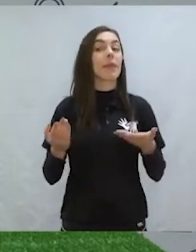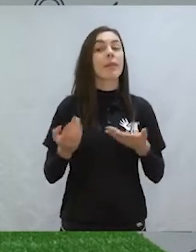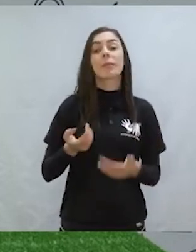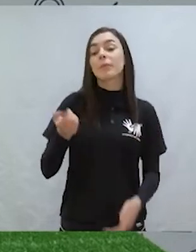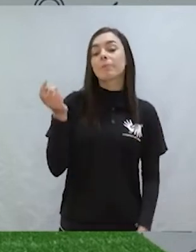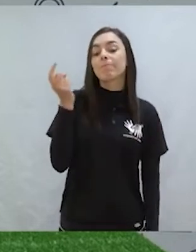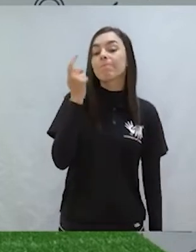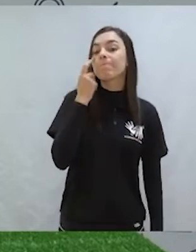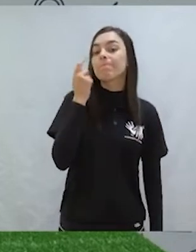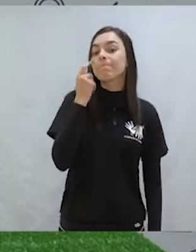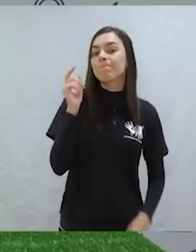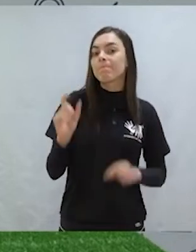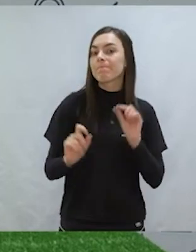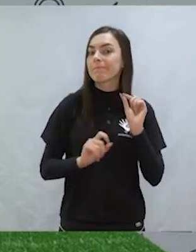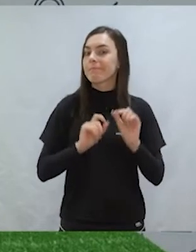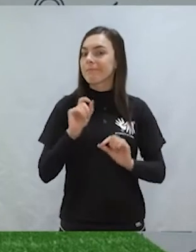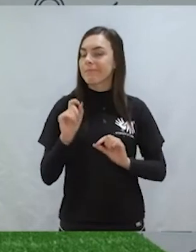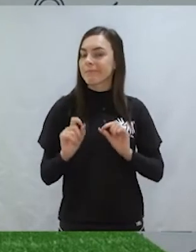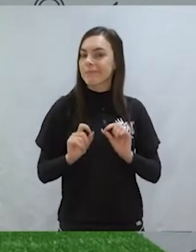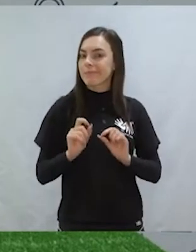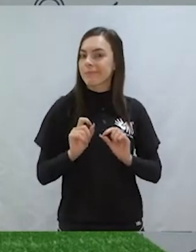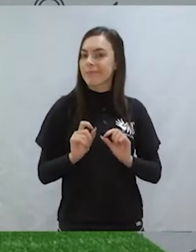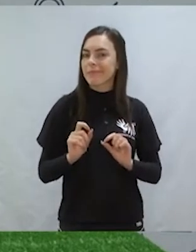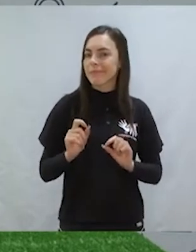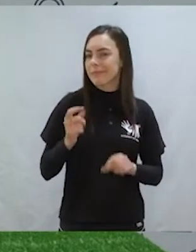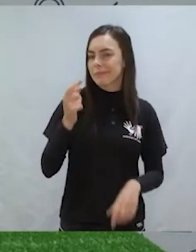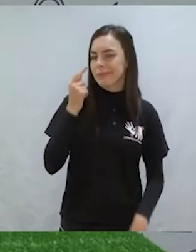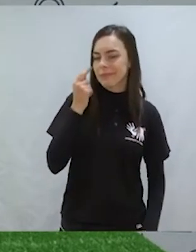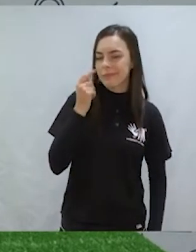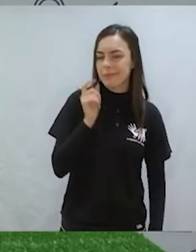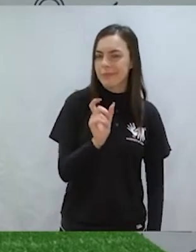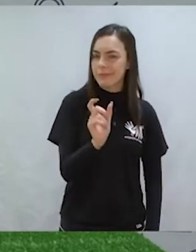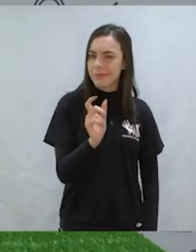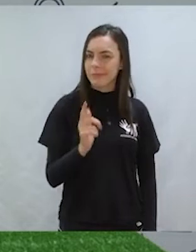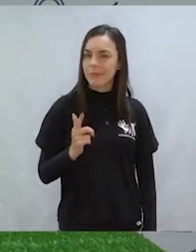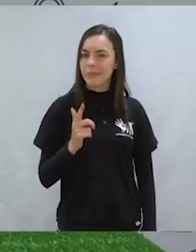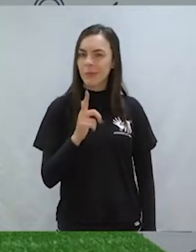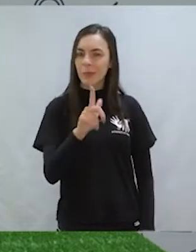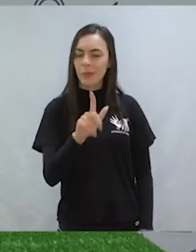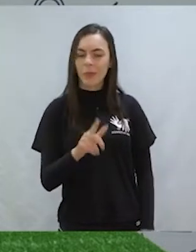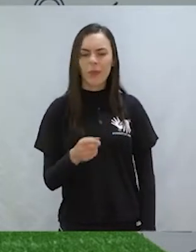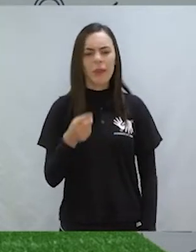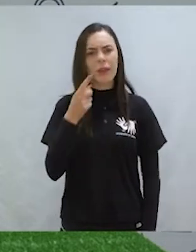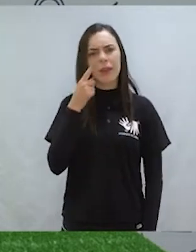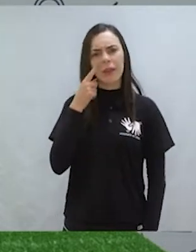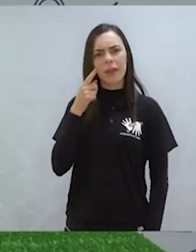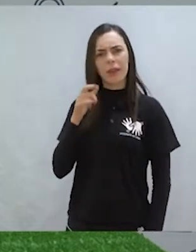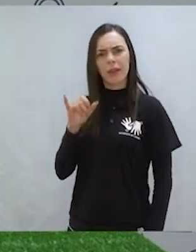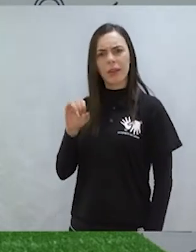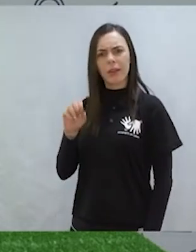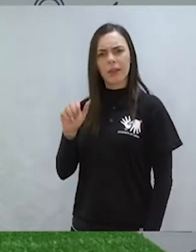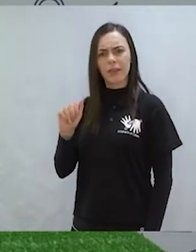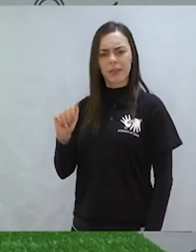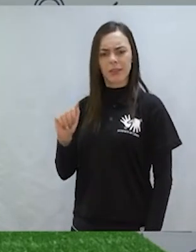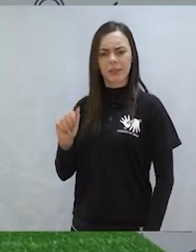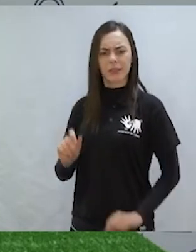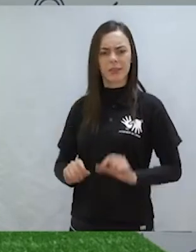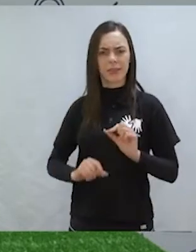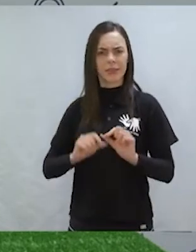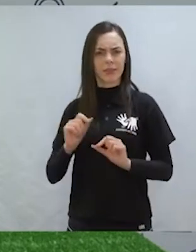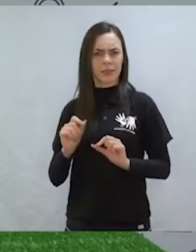vamos ver agora. Vamos ver a próxima. Olha lá, a Isa tem